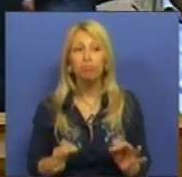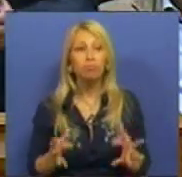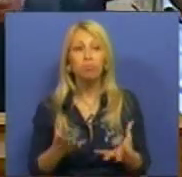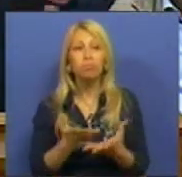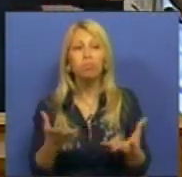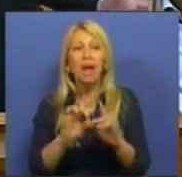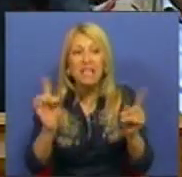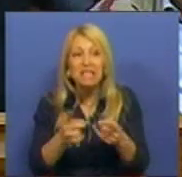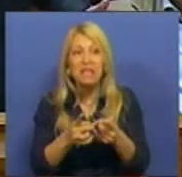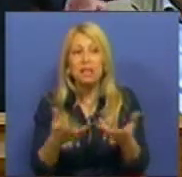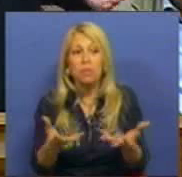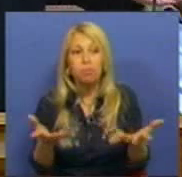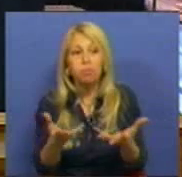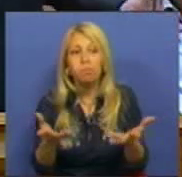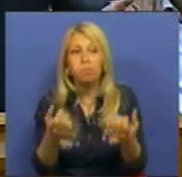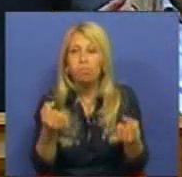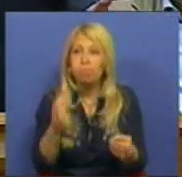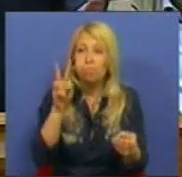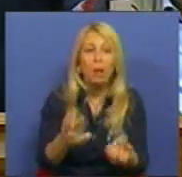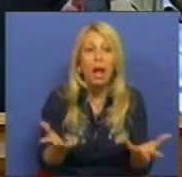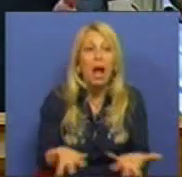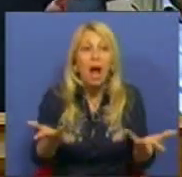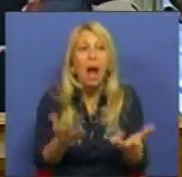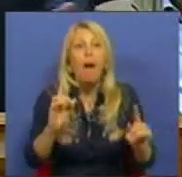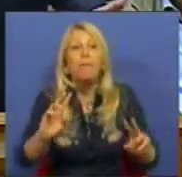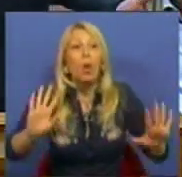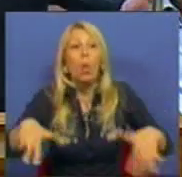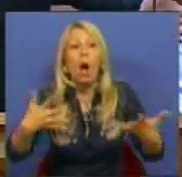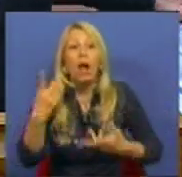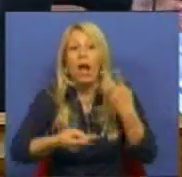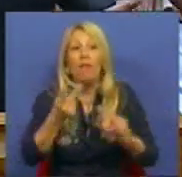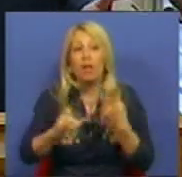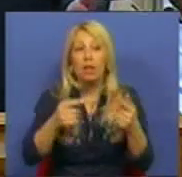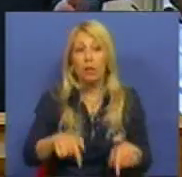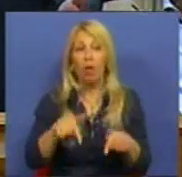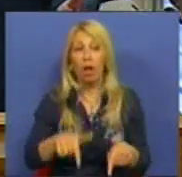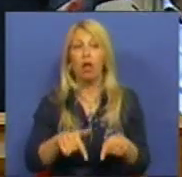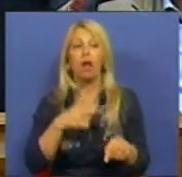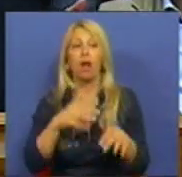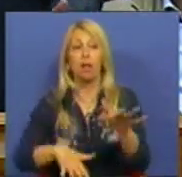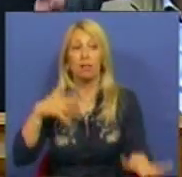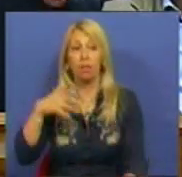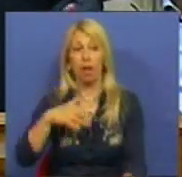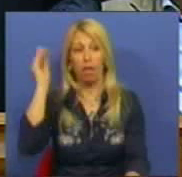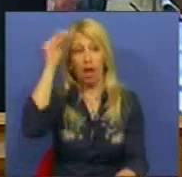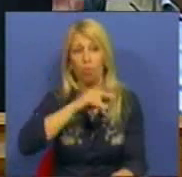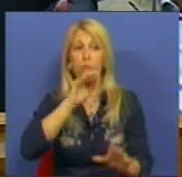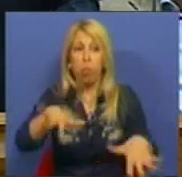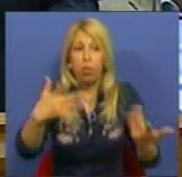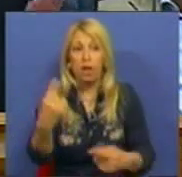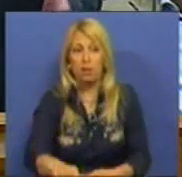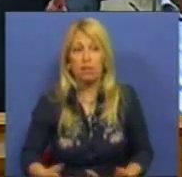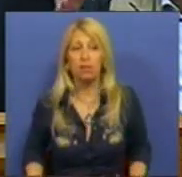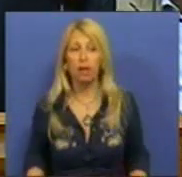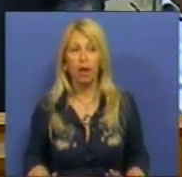e a completa impotência para qualquer escrutínio que a Assembleia da República pudesse ter. Não tem uma